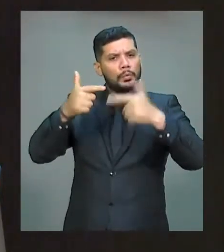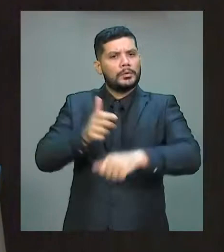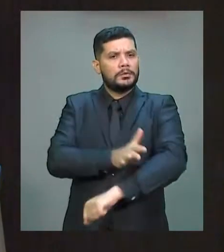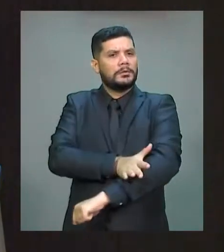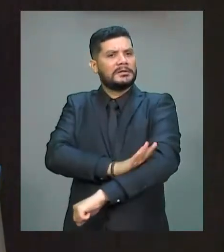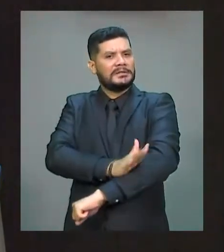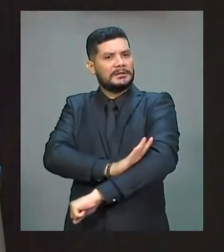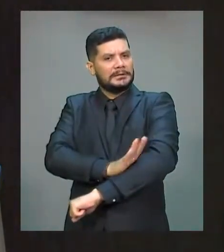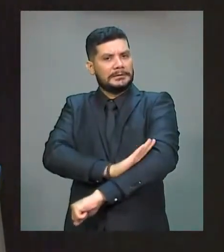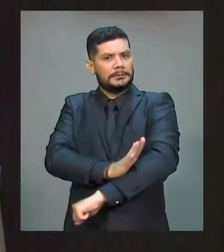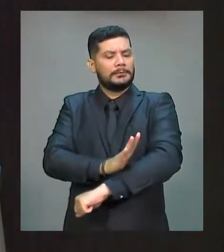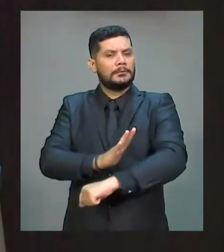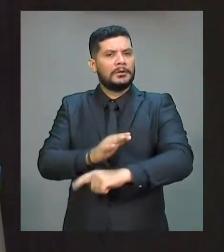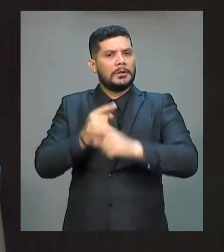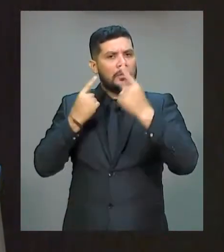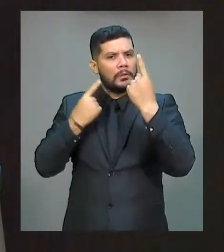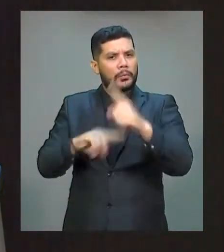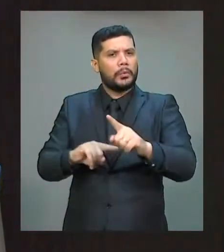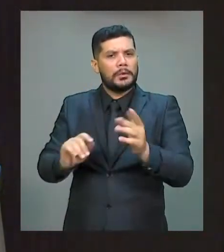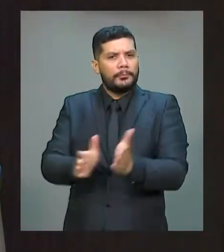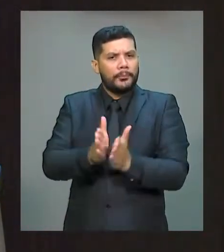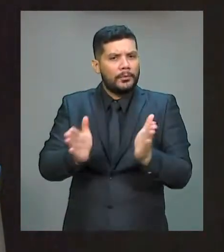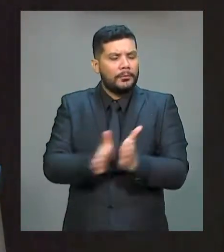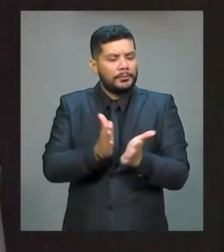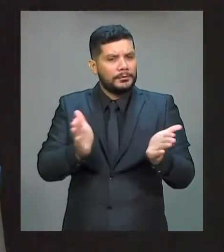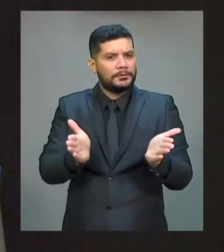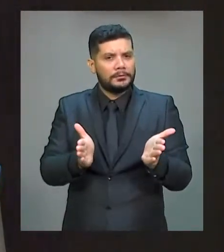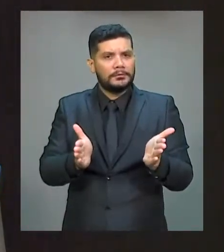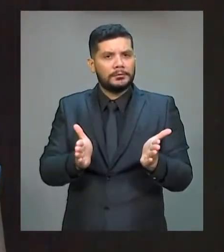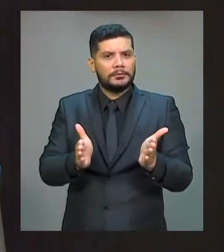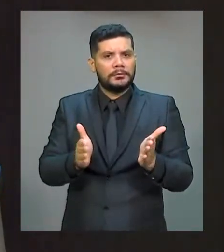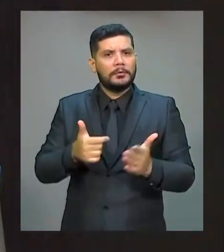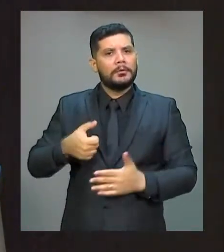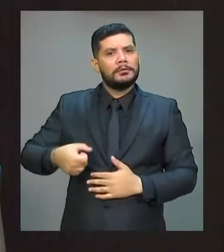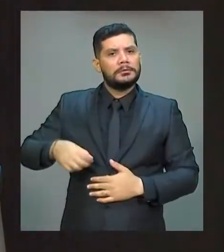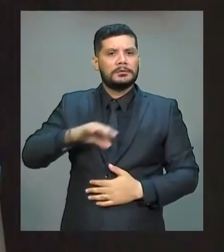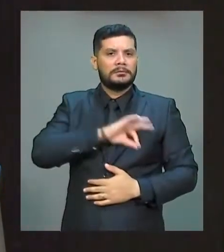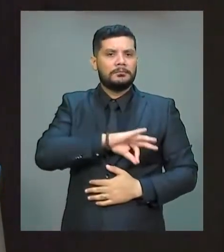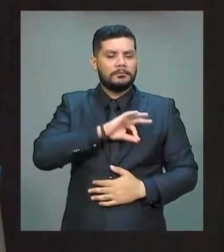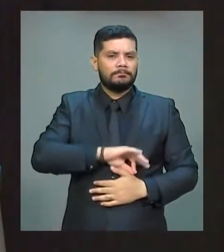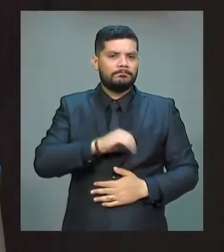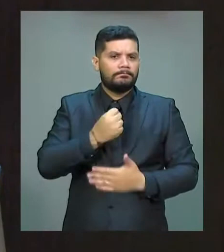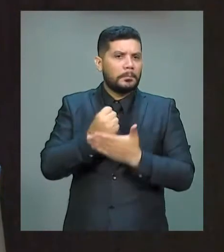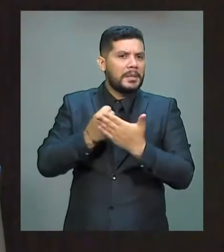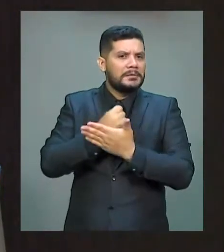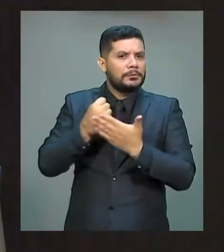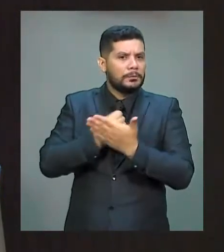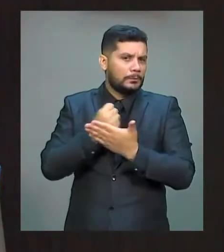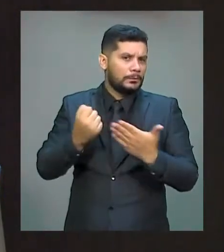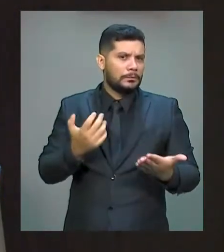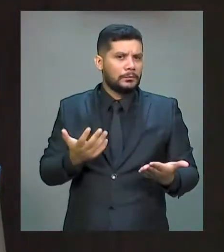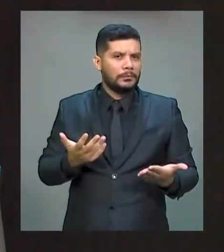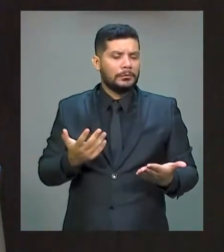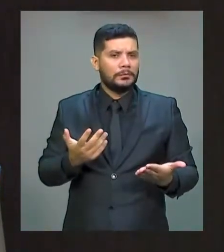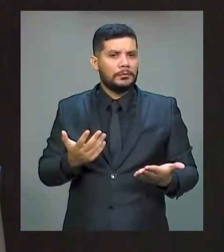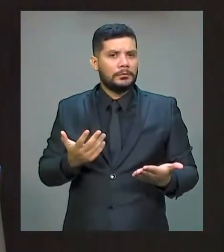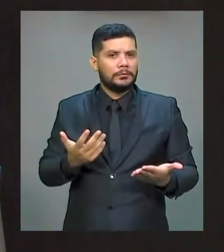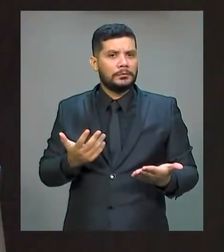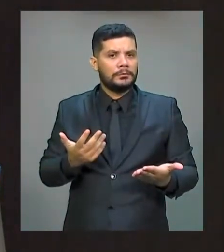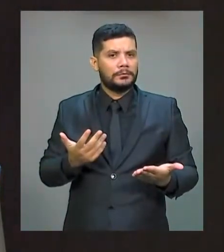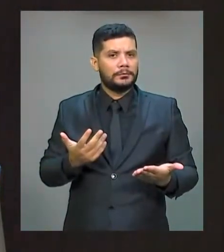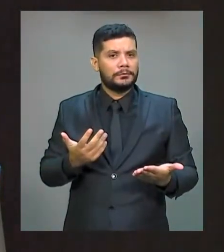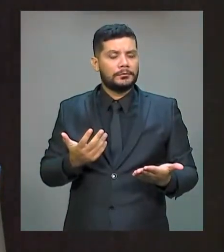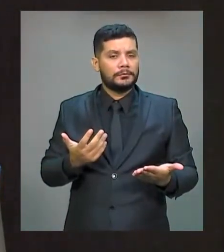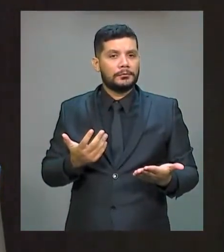estrutural, na luta contra a pobreza extrema, por renda básica e vacina. Os mais experientes